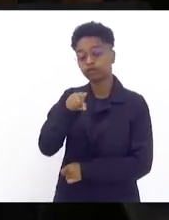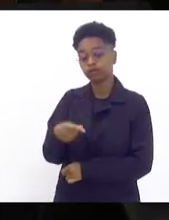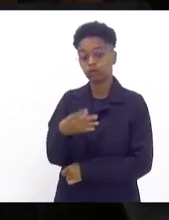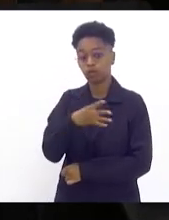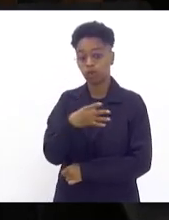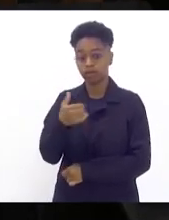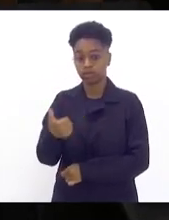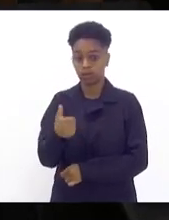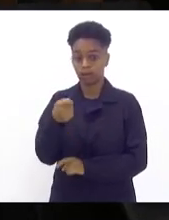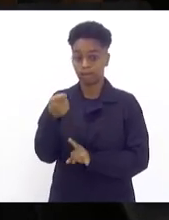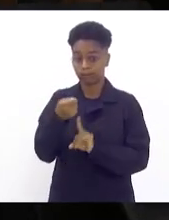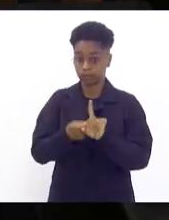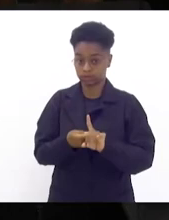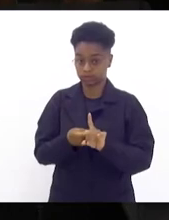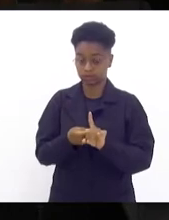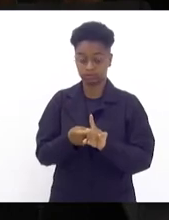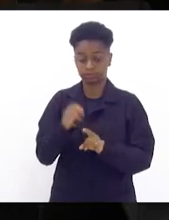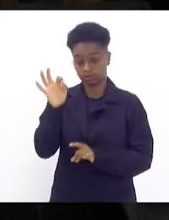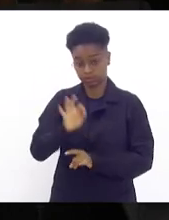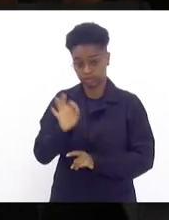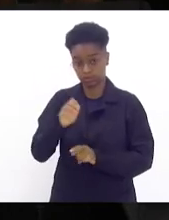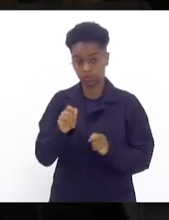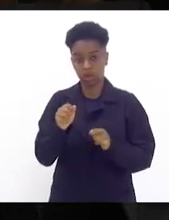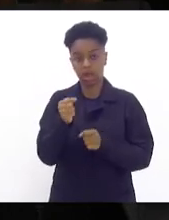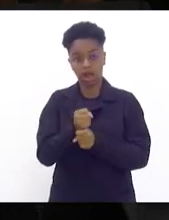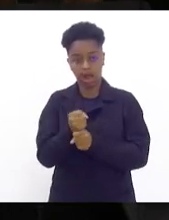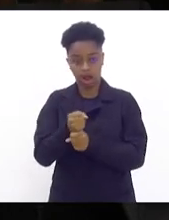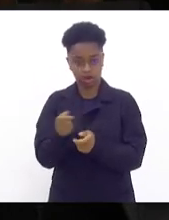22,41% ao ano.